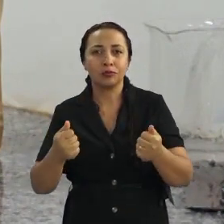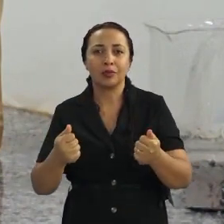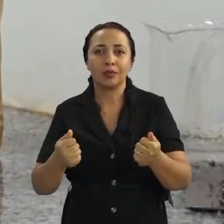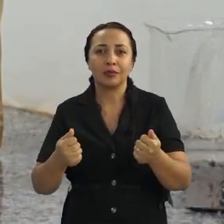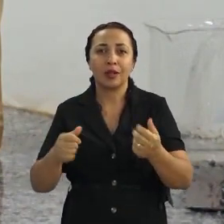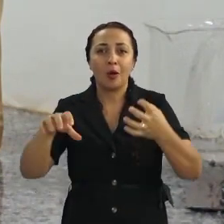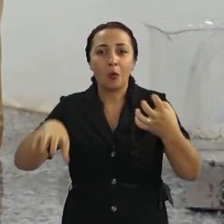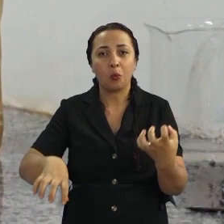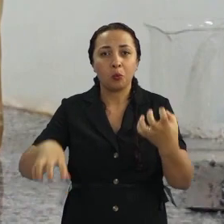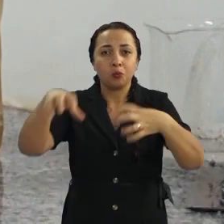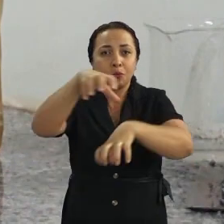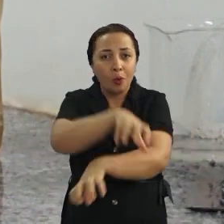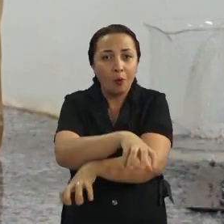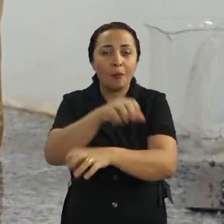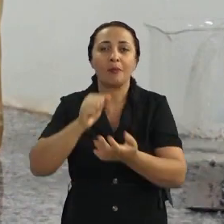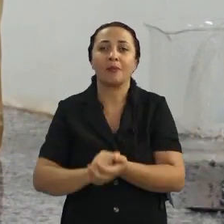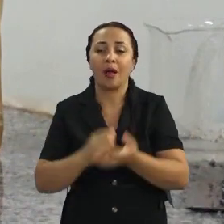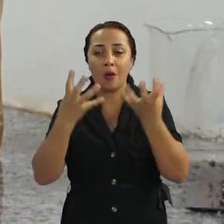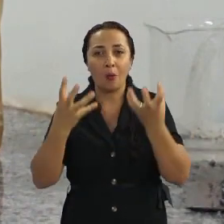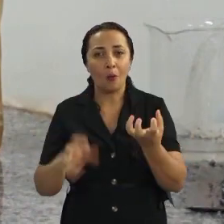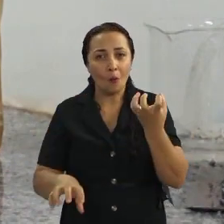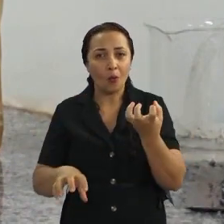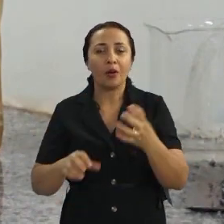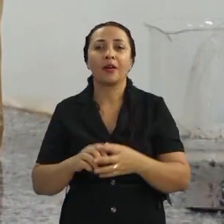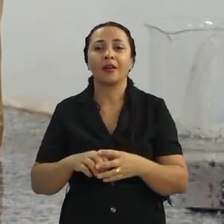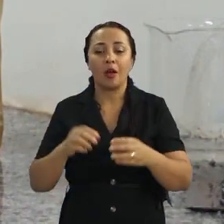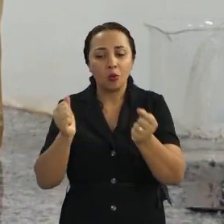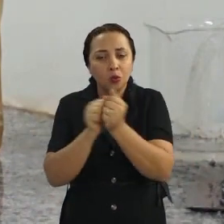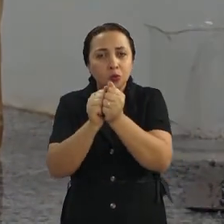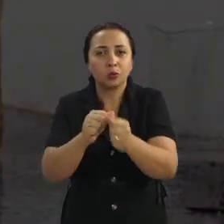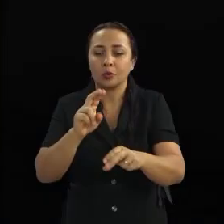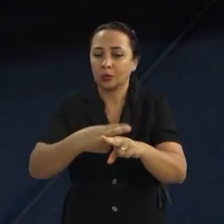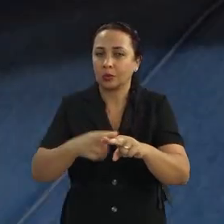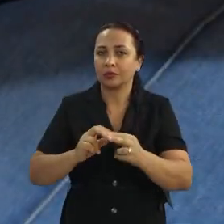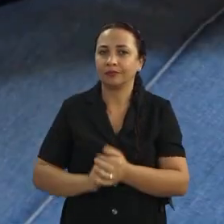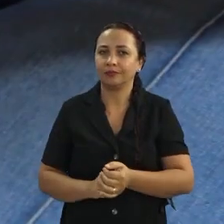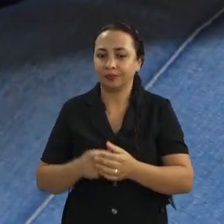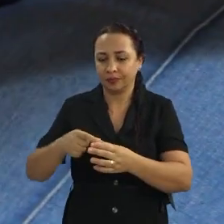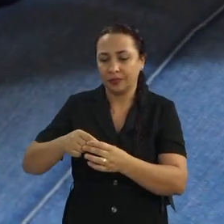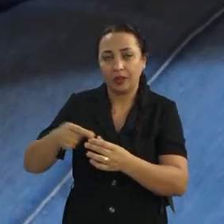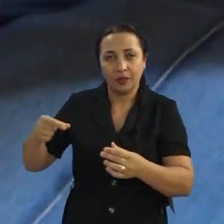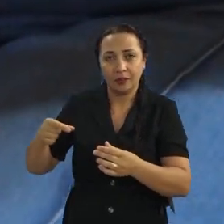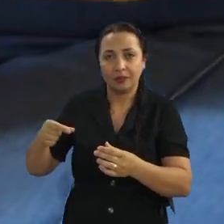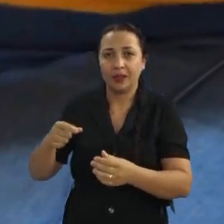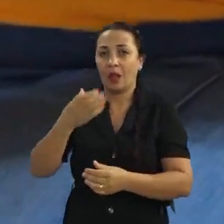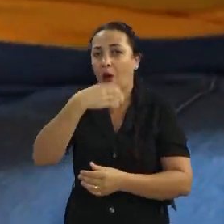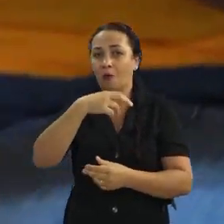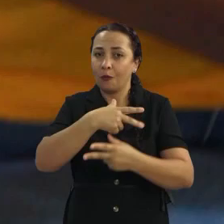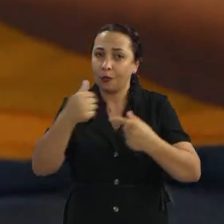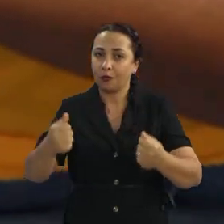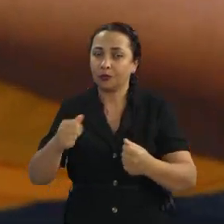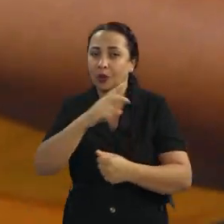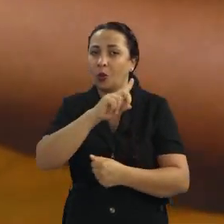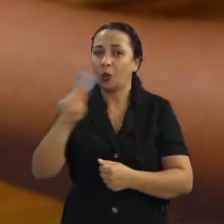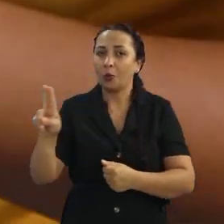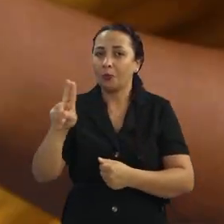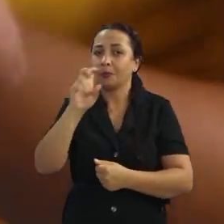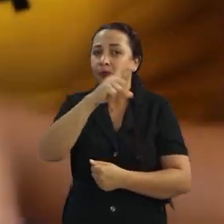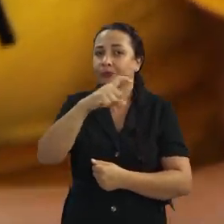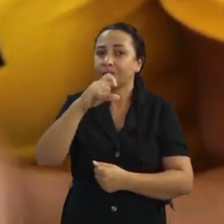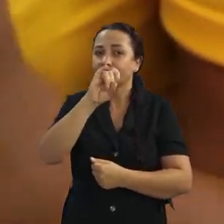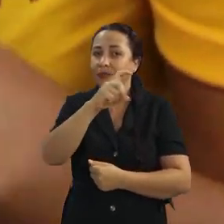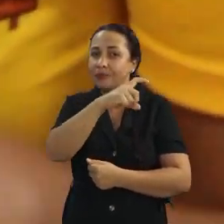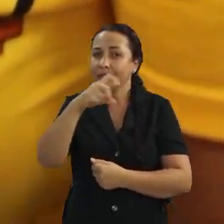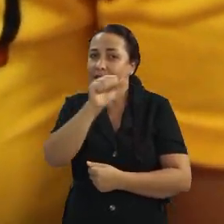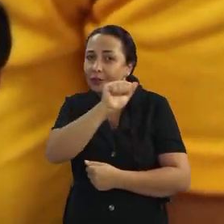do bioma Caatinga no chocolate aqui é um amêndoa do fruto do xixi que ele